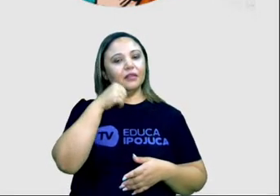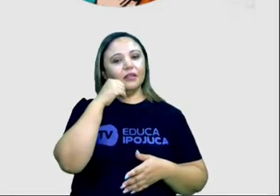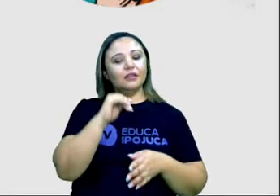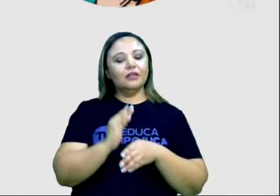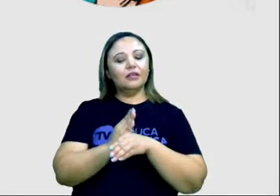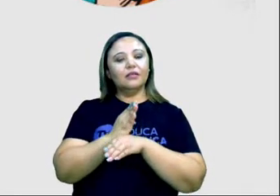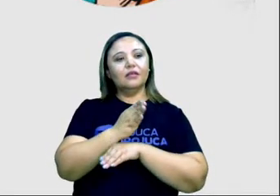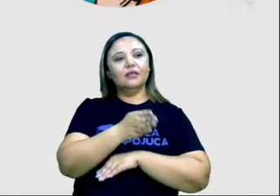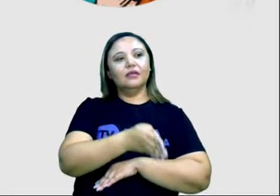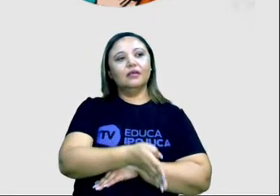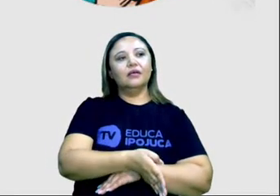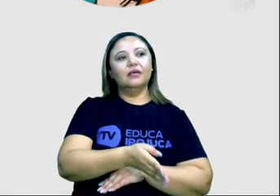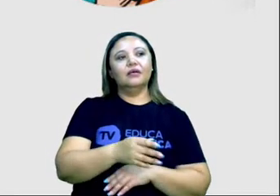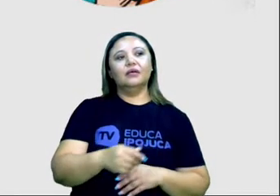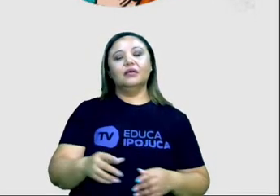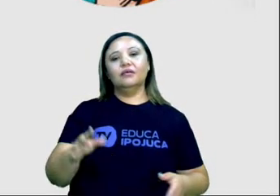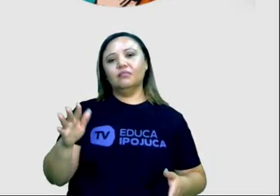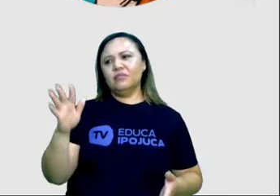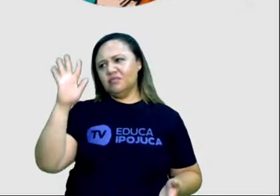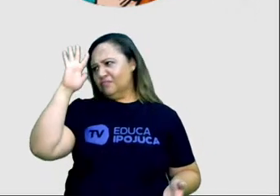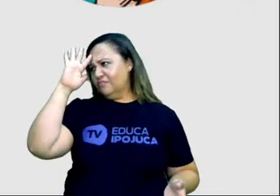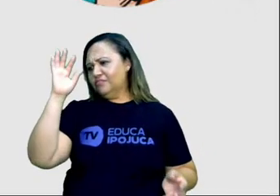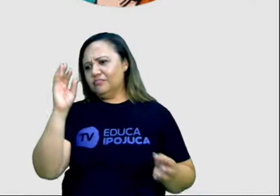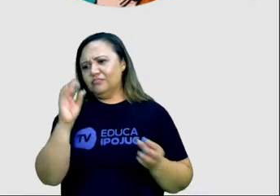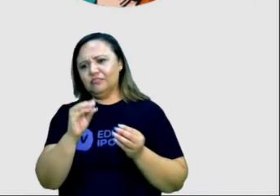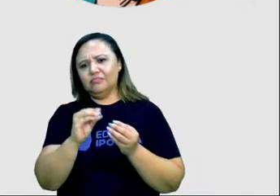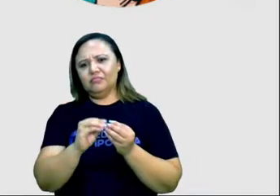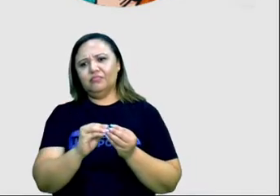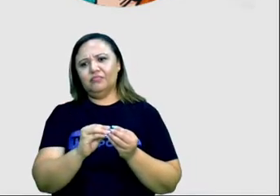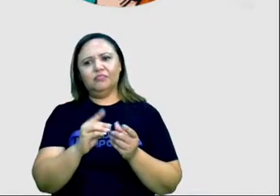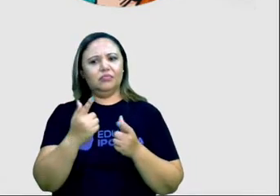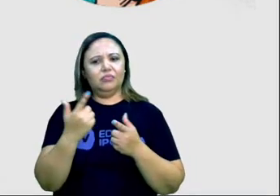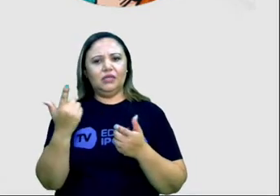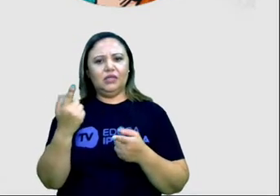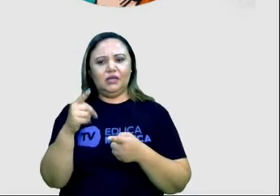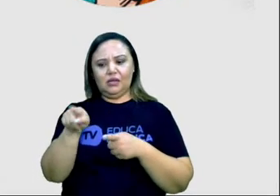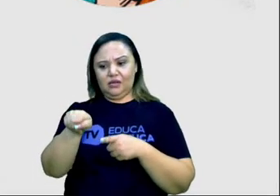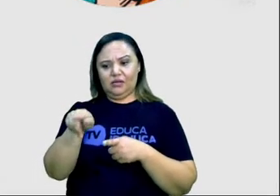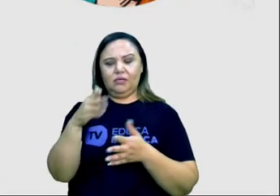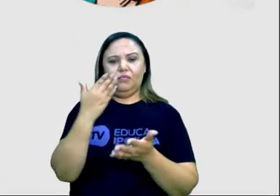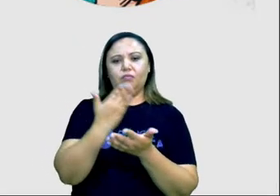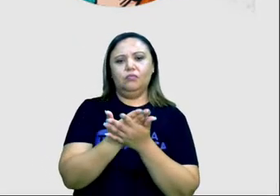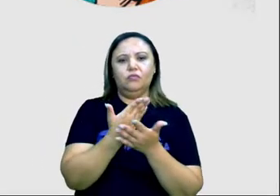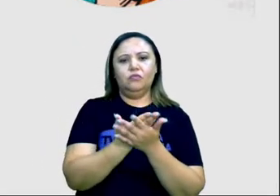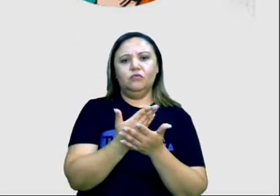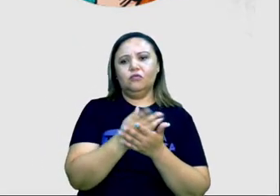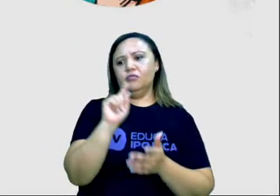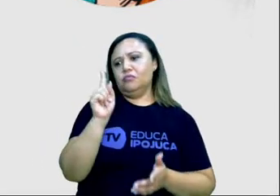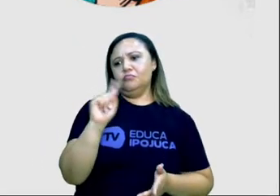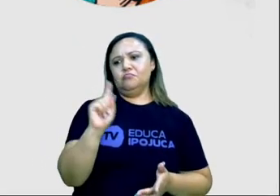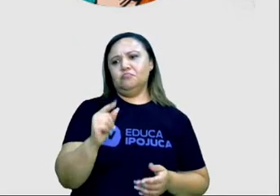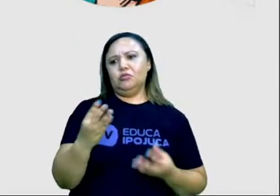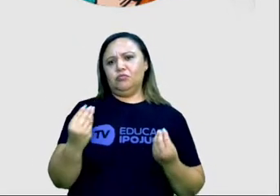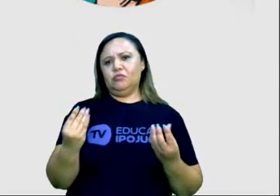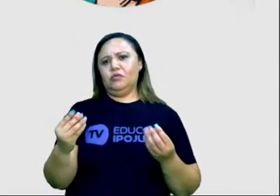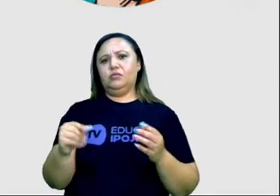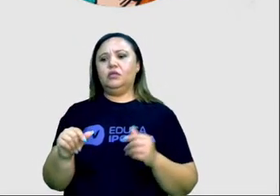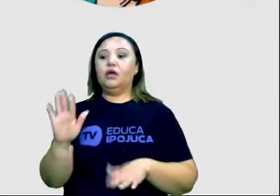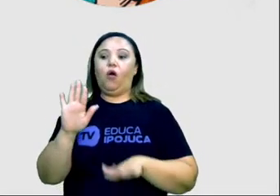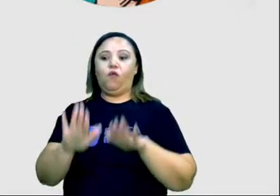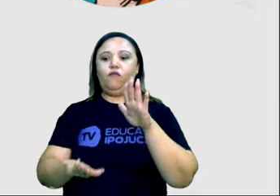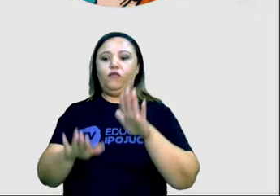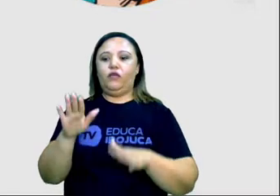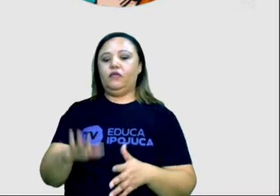universidade, mas não podemos concluir que isso tenha sido devido a muito estudo. Ela pode ter colado na prova, ela pode ter